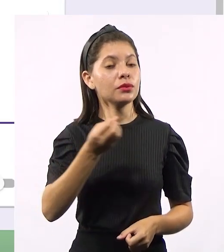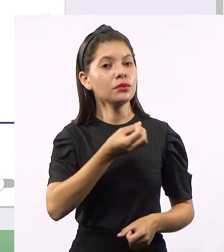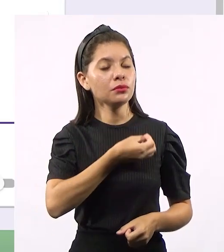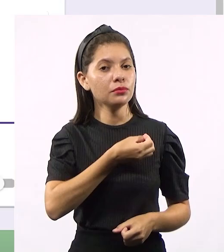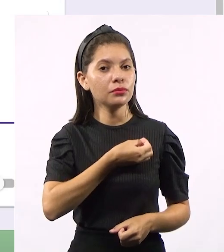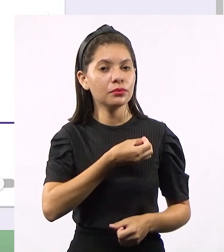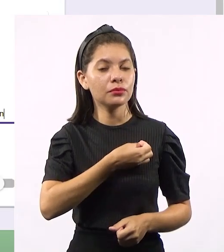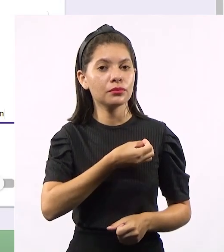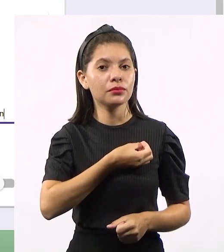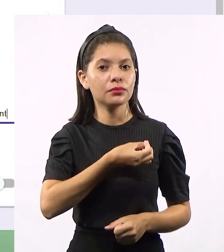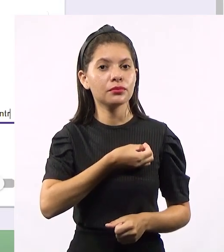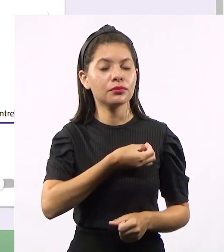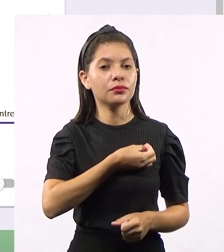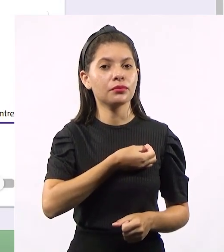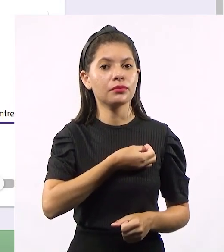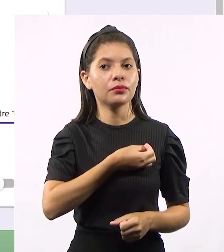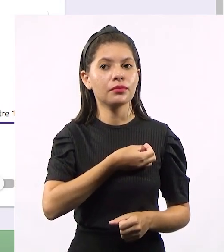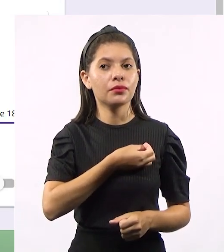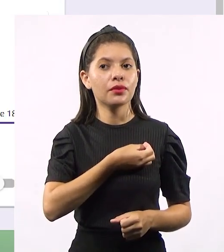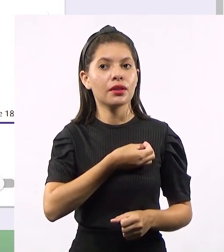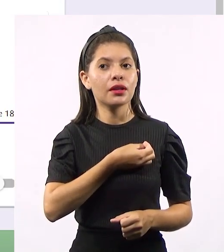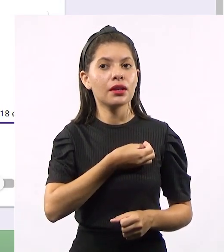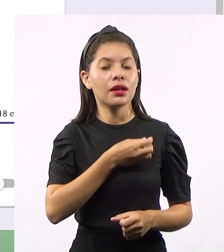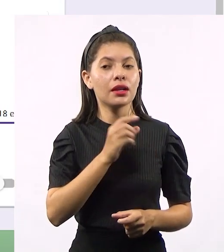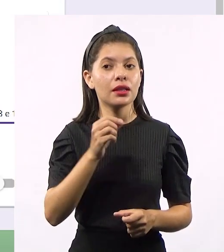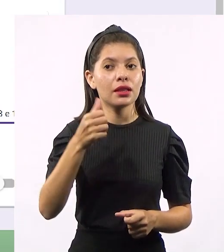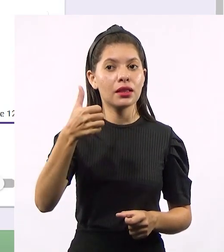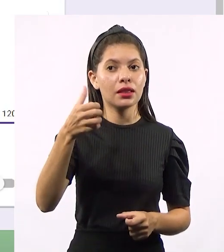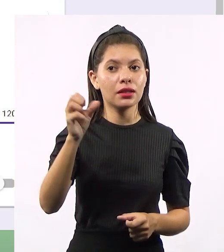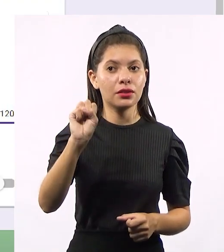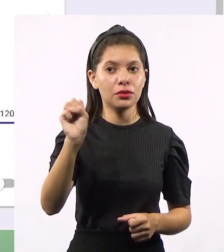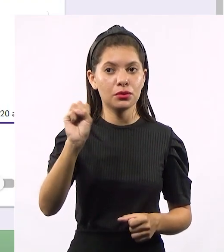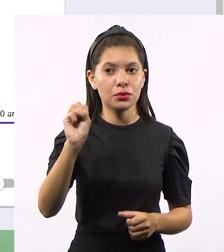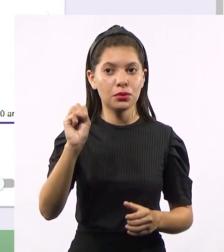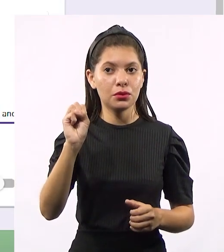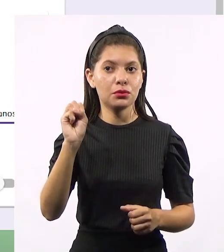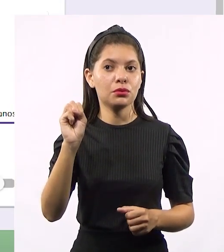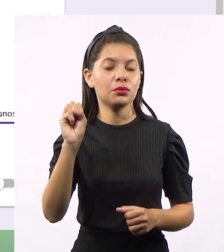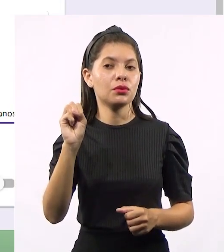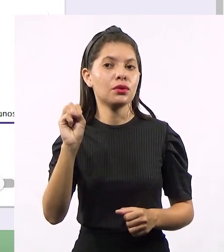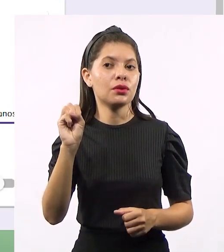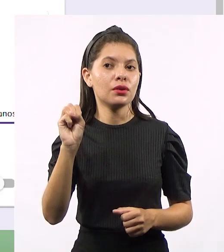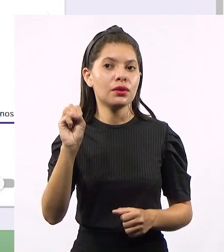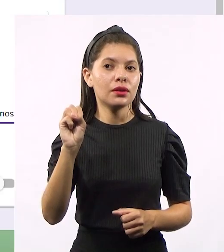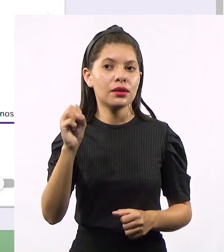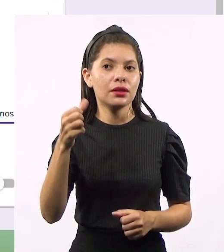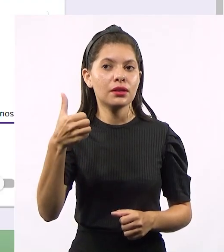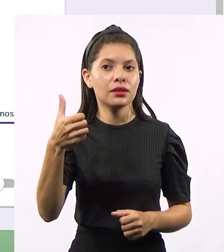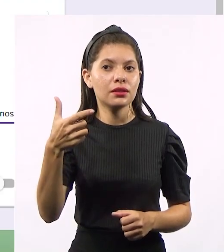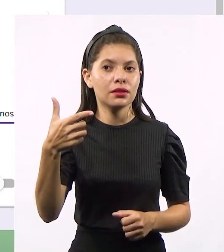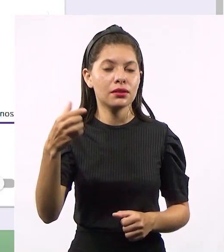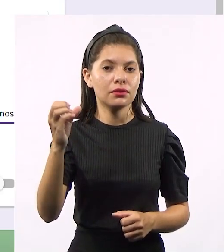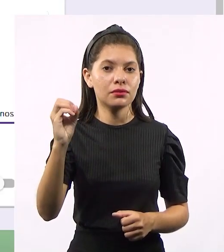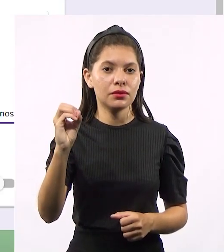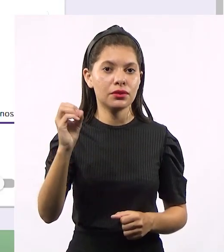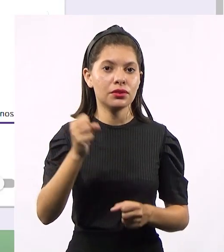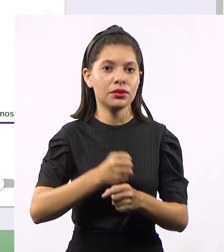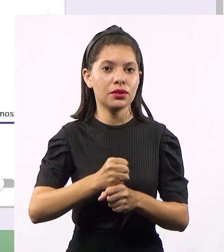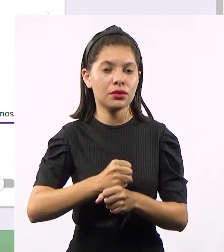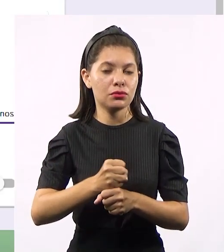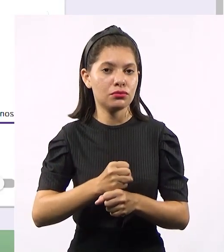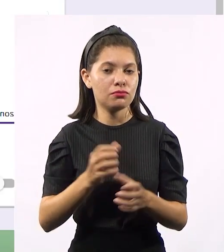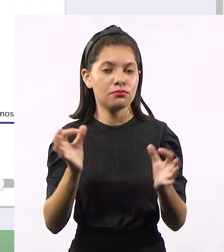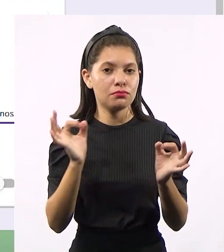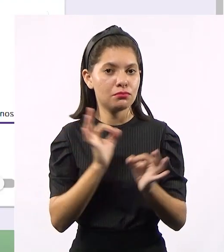numérico entre 18 e 120 anos. Pronto. Aí você pode ainda